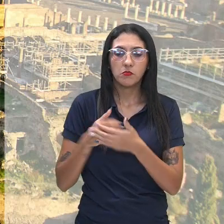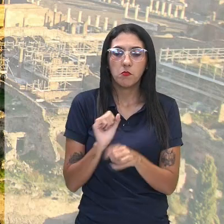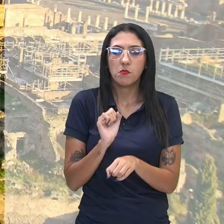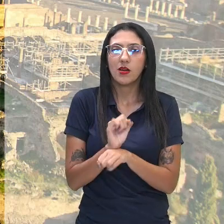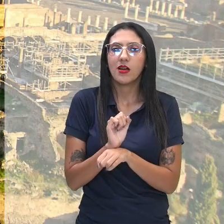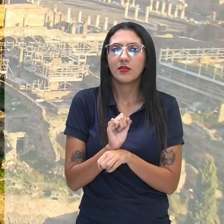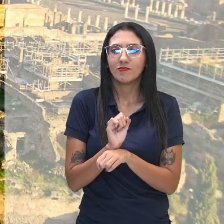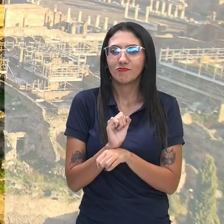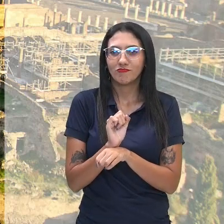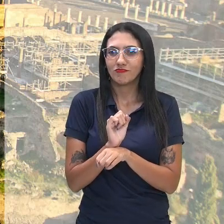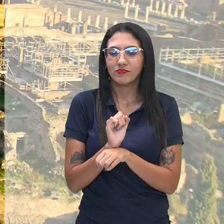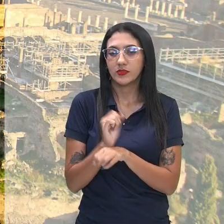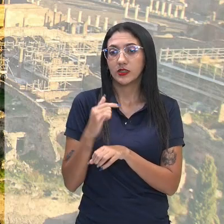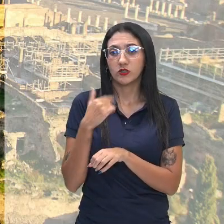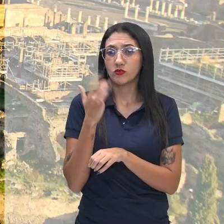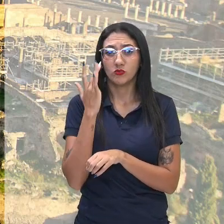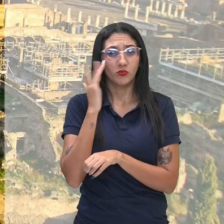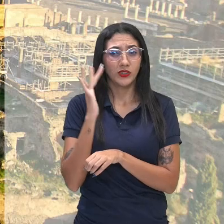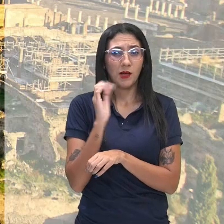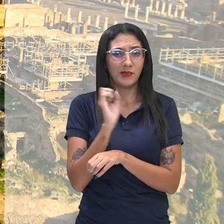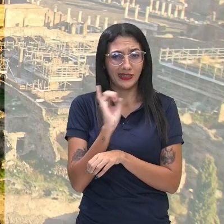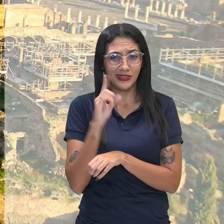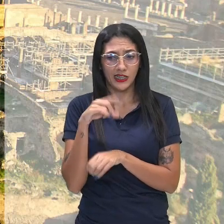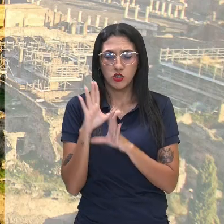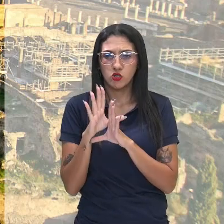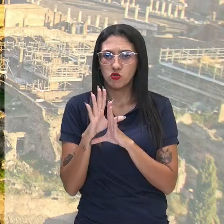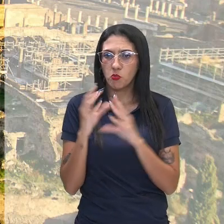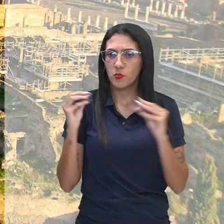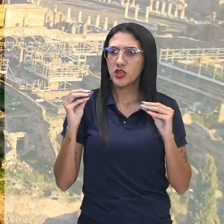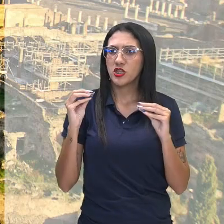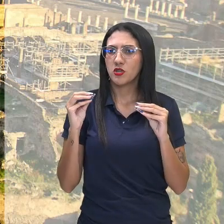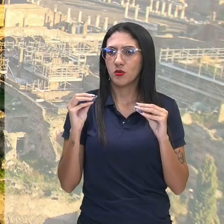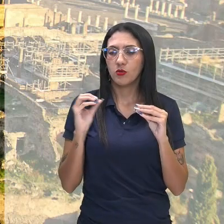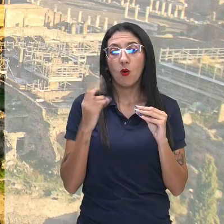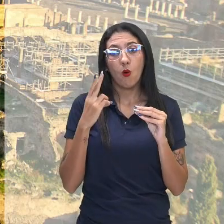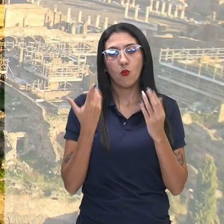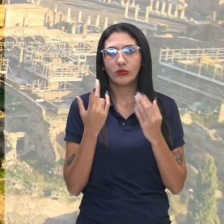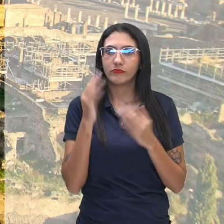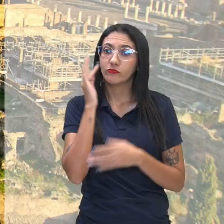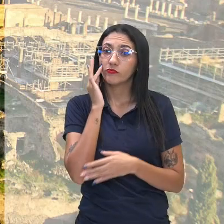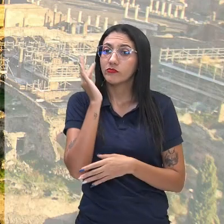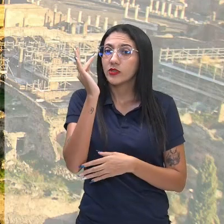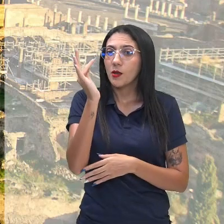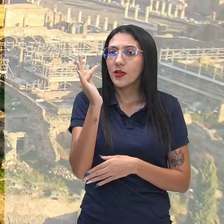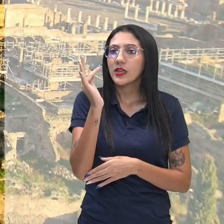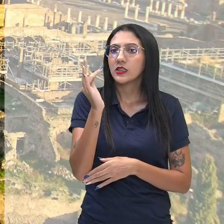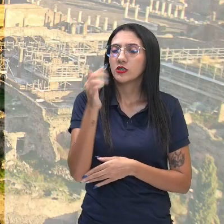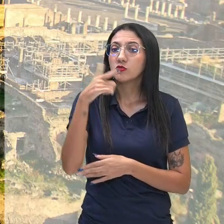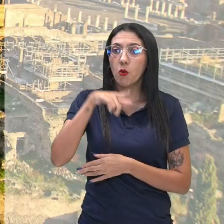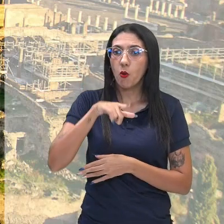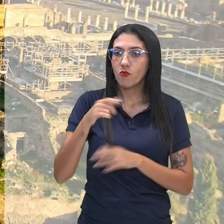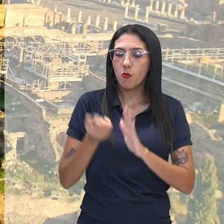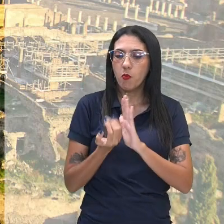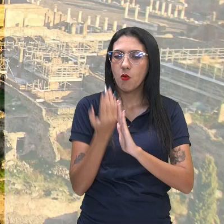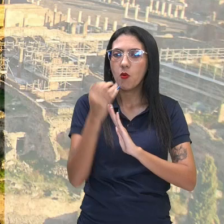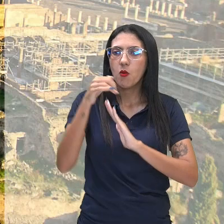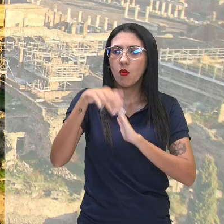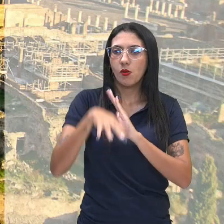adormecido, né? Não sabemos se ele está extinto, podendo vir alguma atividade acontecer. Mas desde 1944